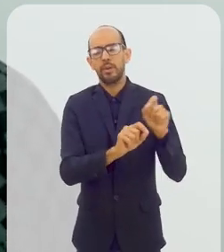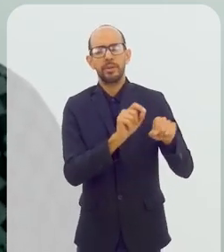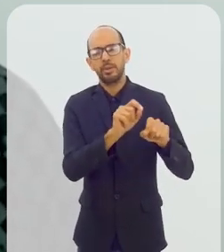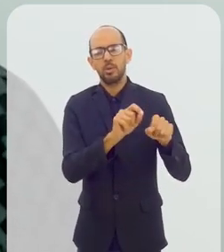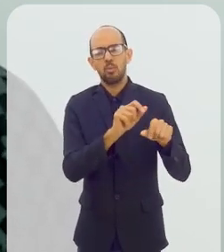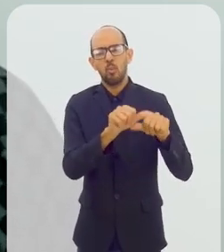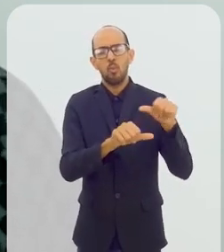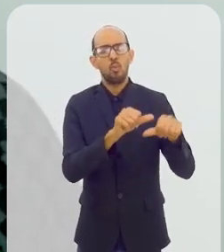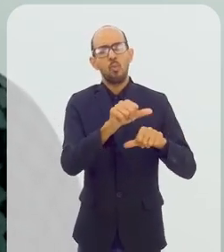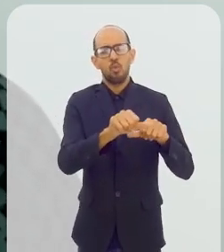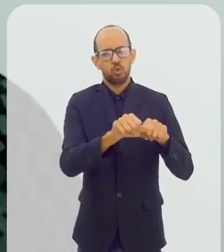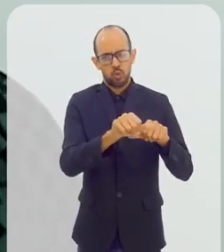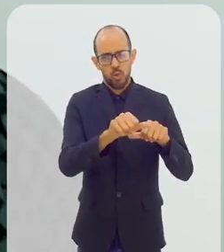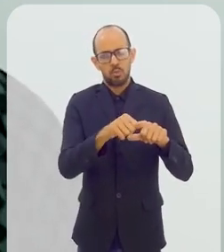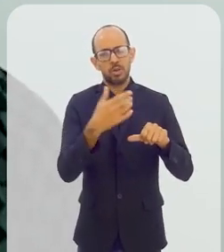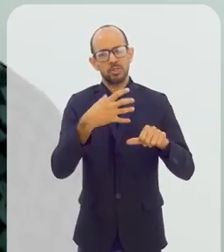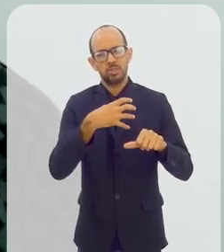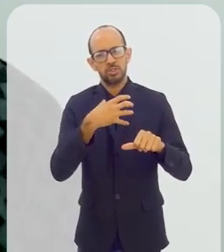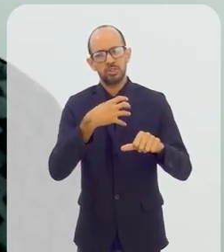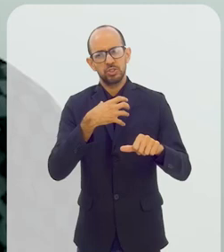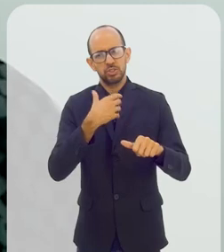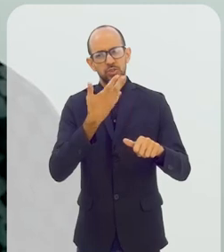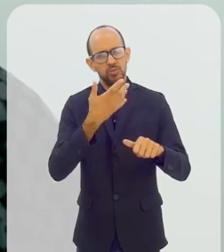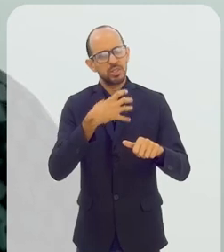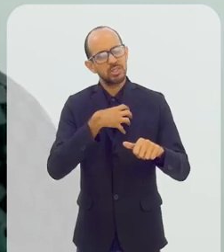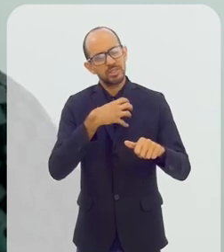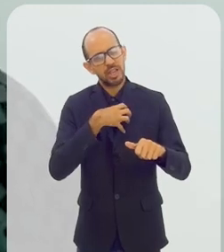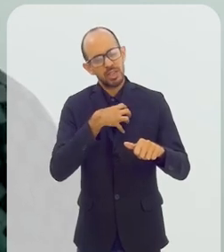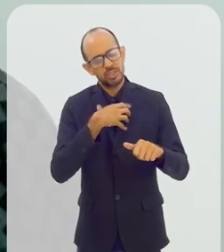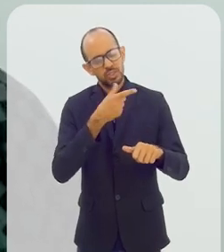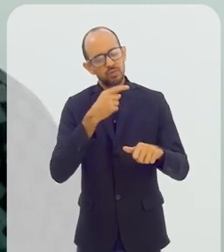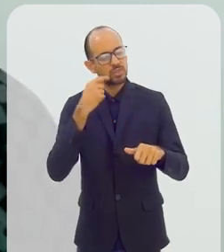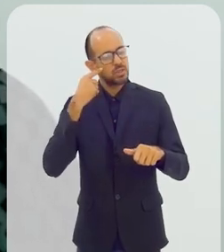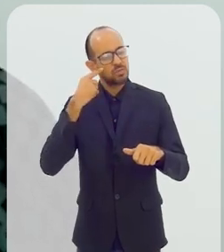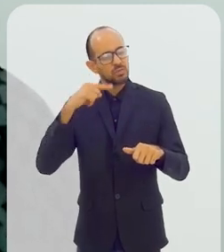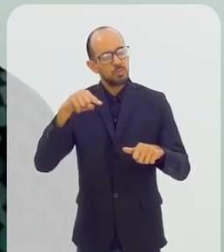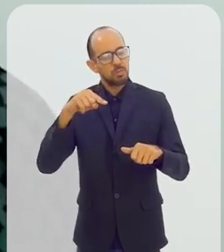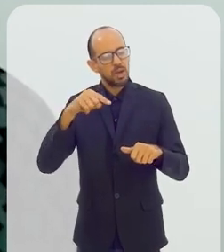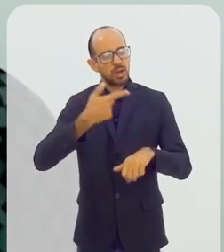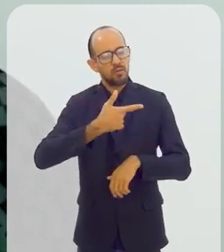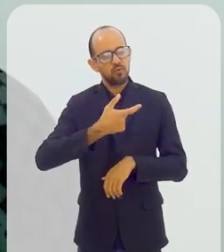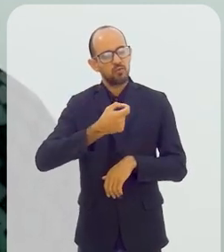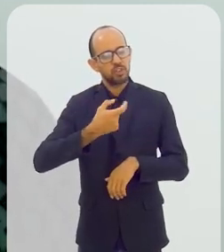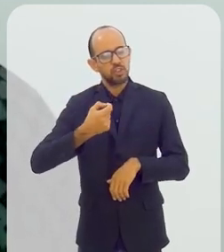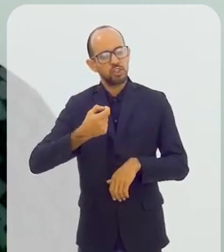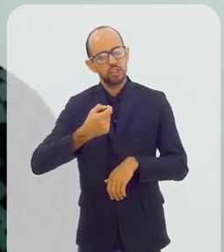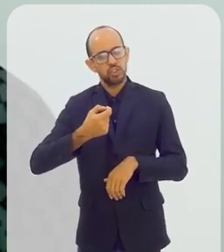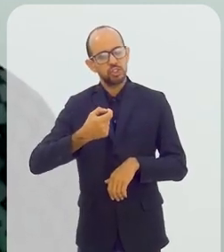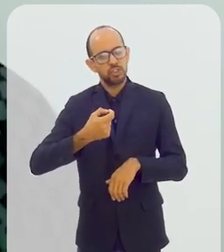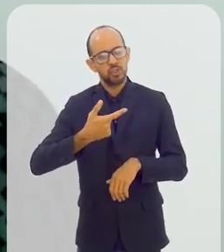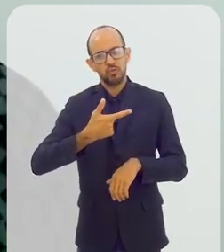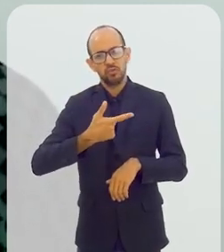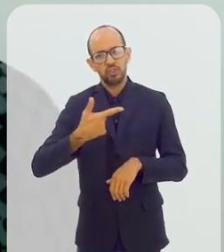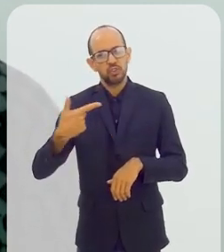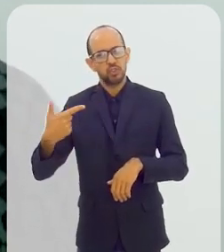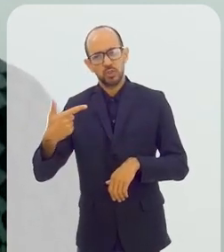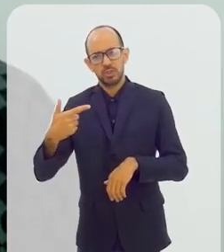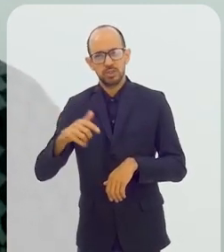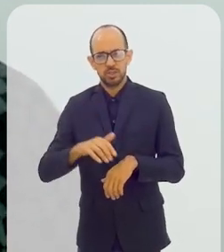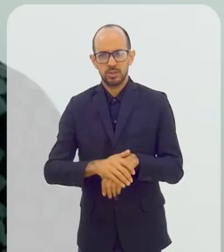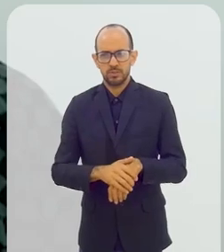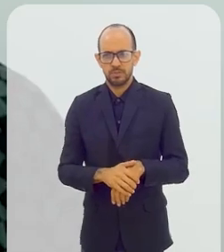como assim, a temperatura do Semana Lixo Zero 2022, que vai acontecer aí nas próximas